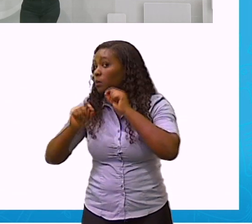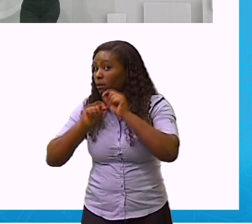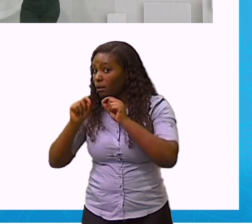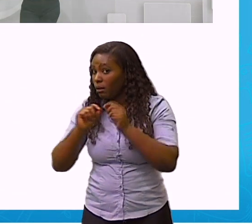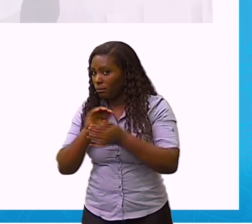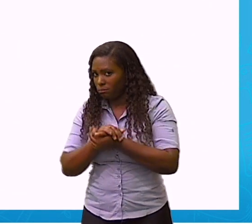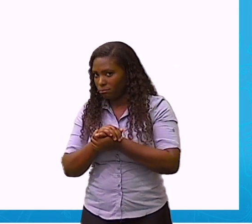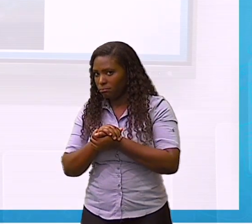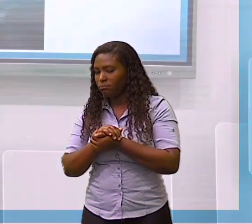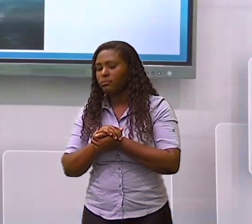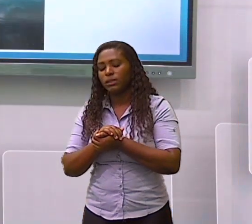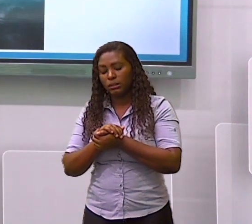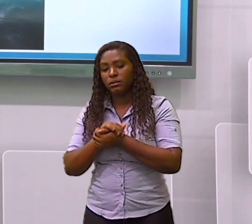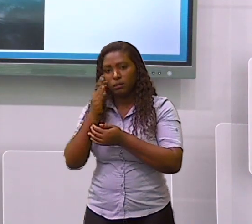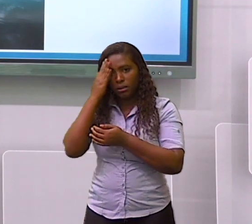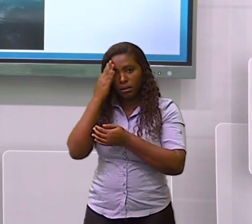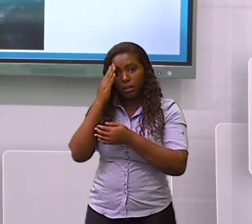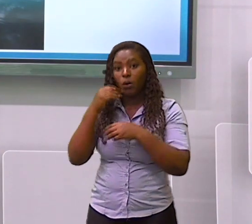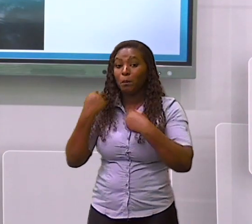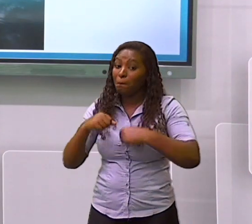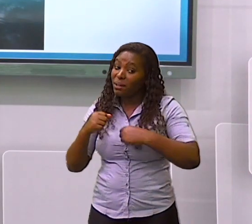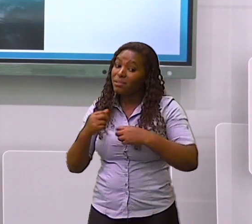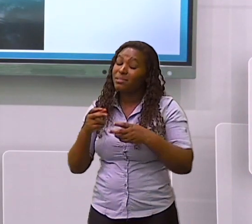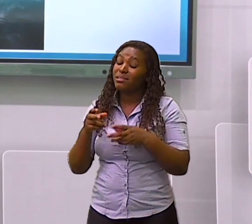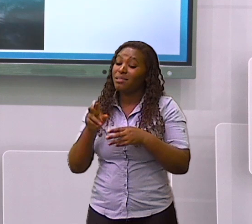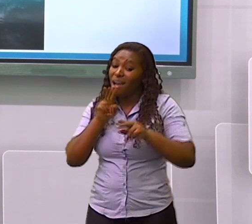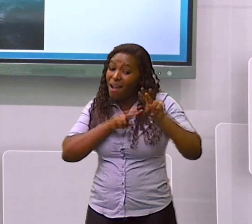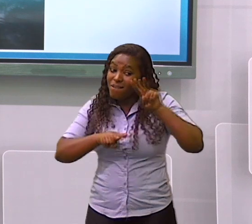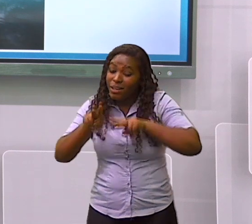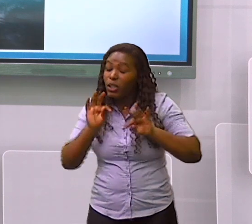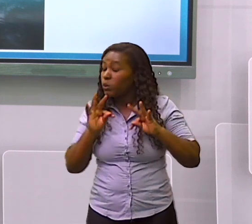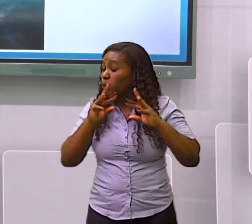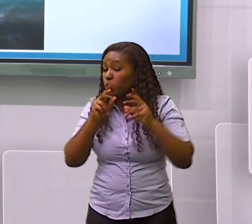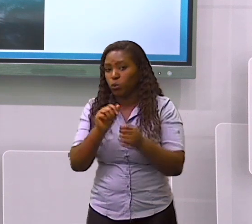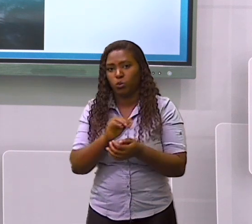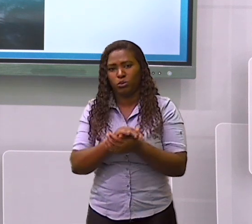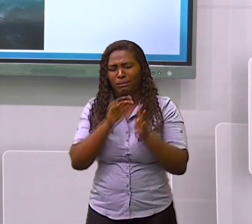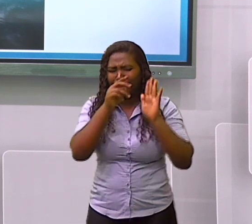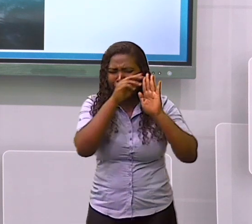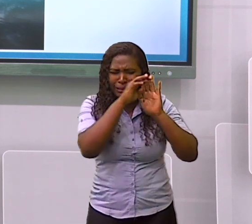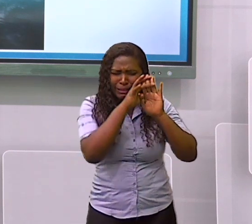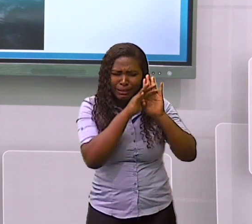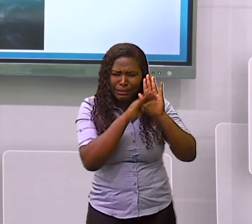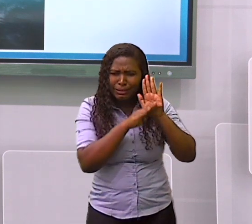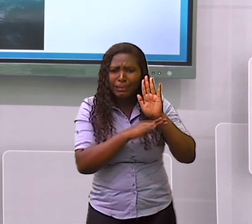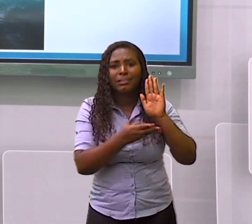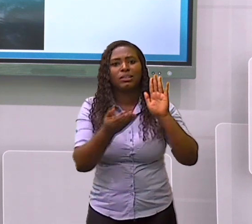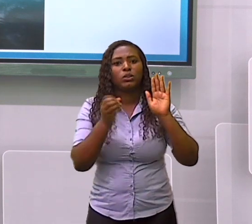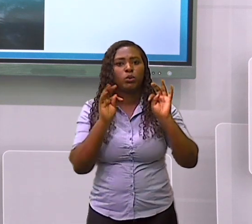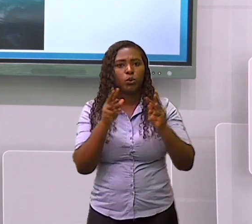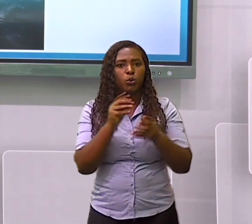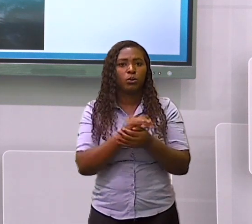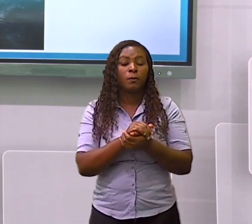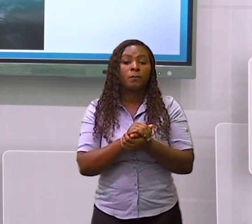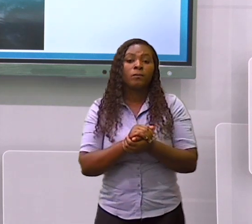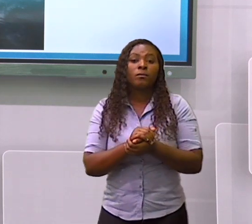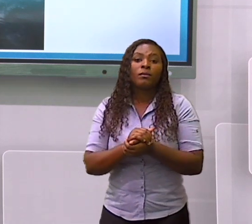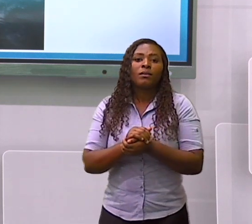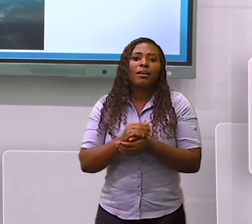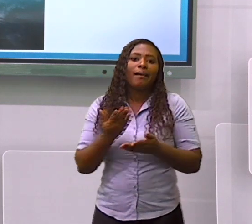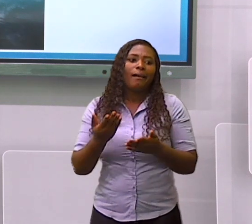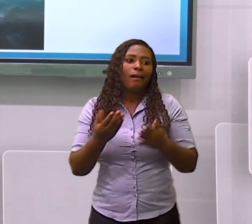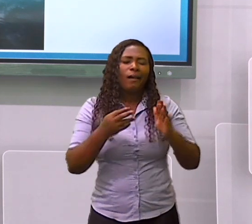deve ser feita de maneira cautelosa e todas as medidas de irregularidades devem